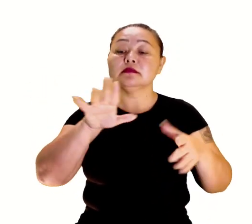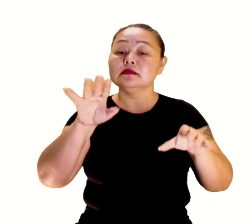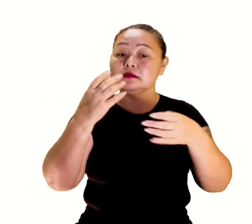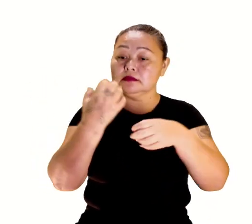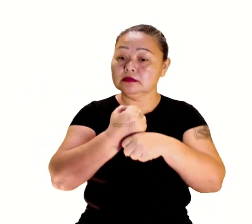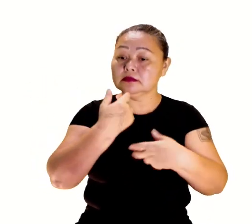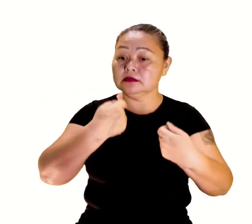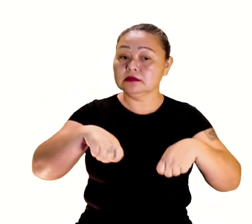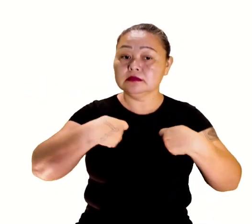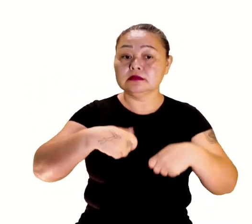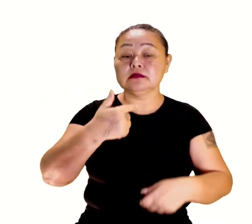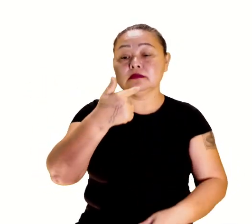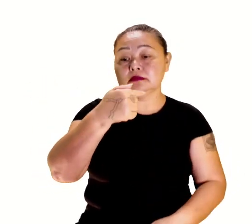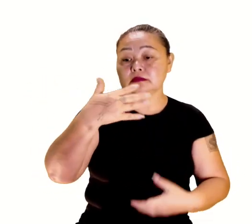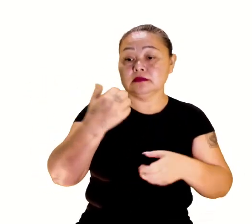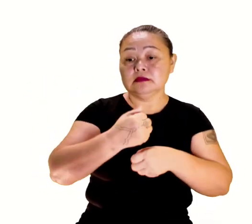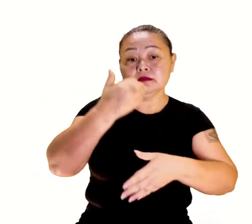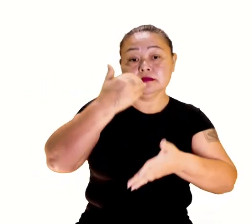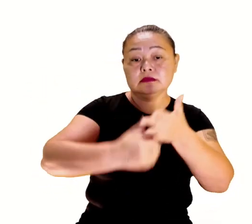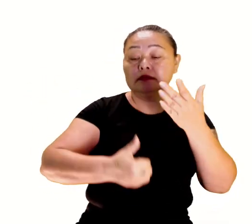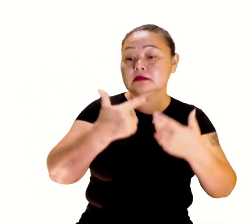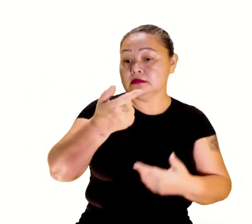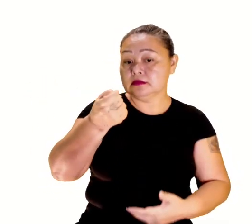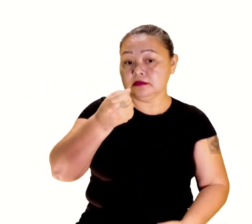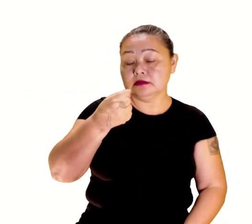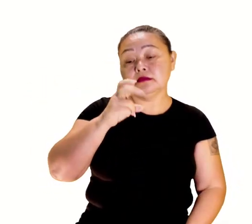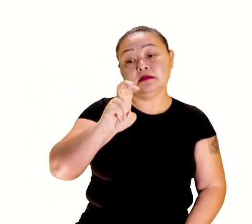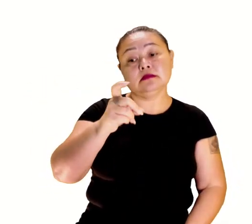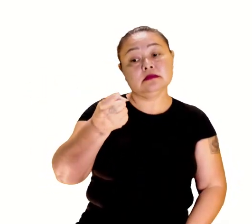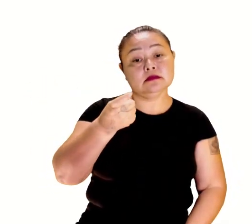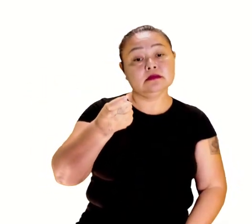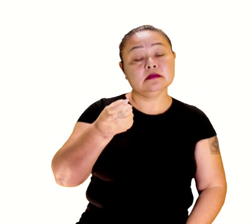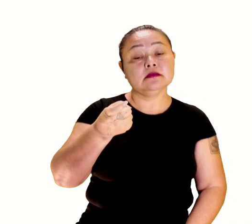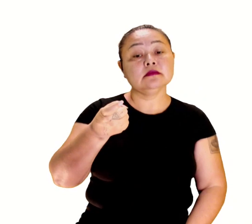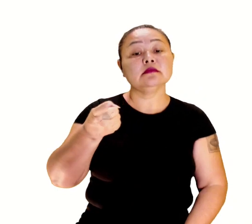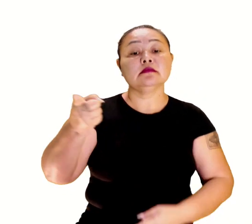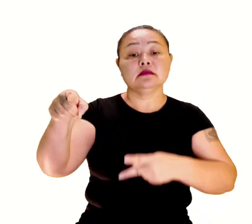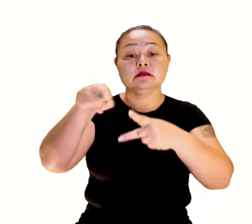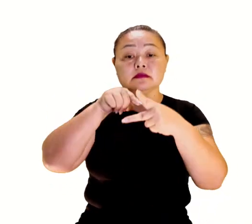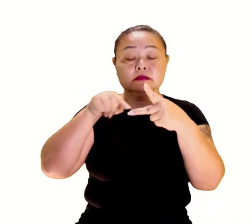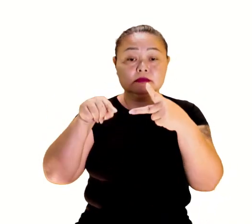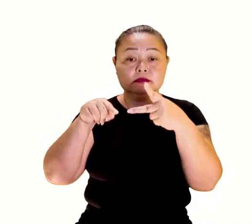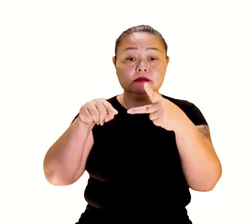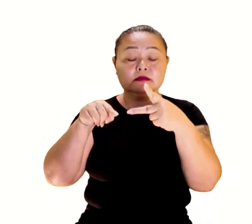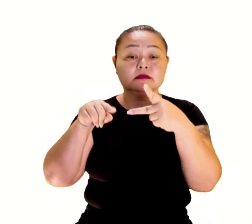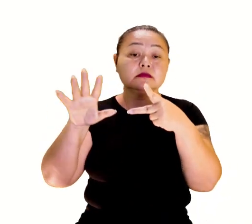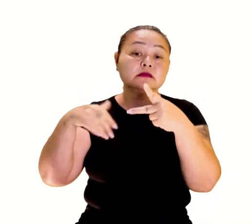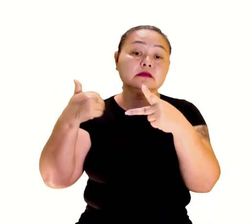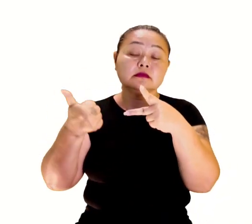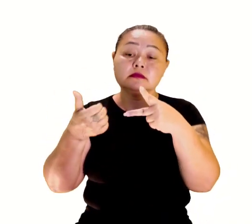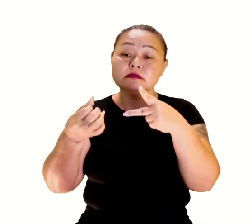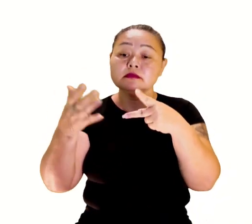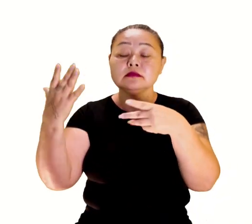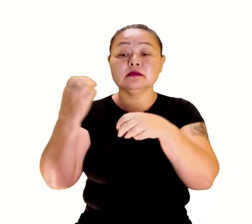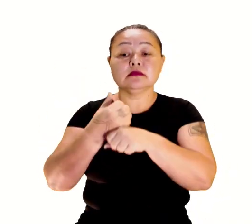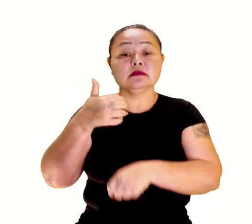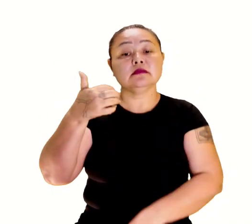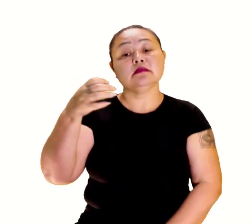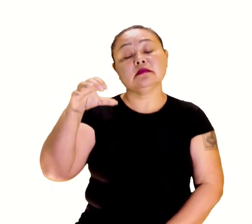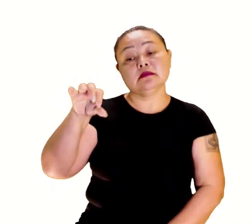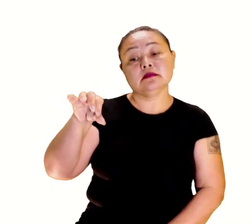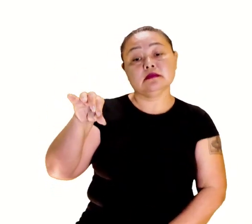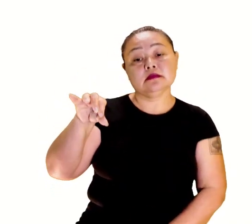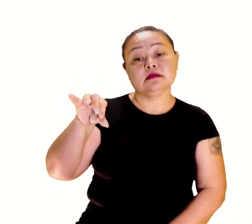ó. 7x tira 2x? Fica 5x. 5x, menor que... Vamos lá, 16 mais 9?